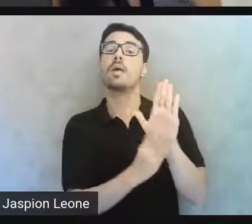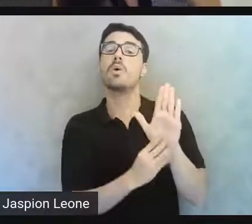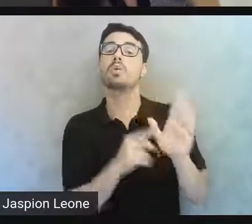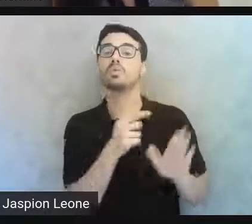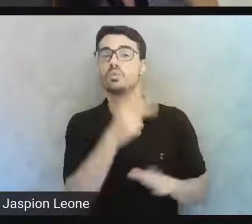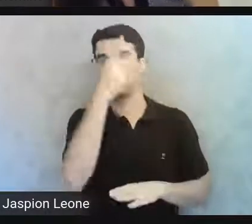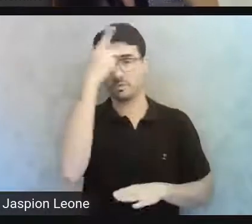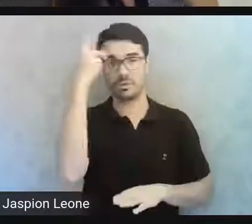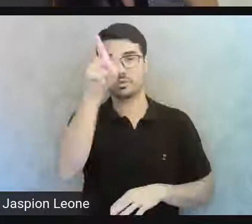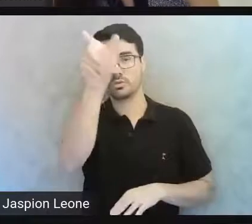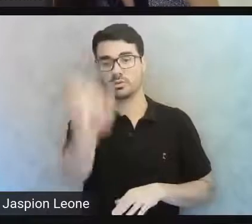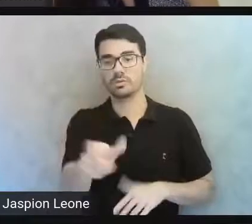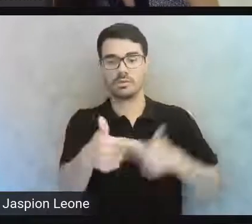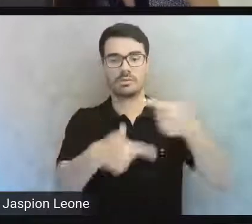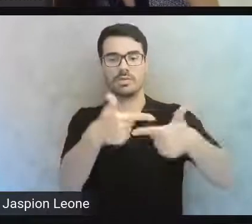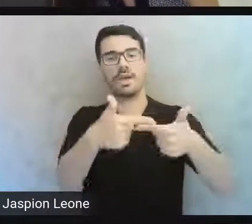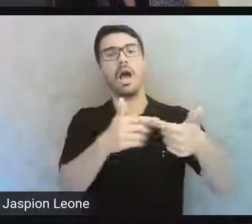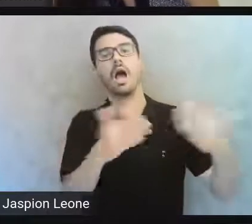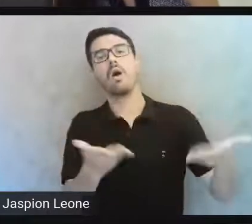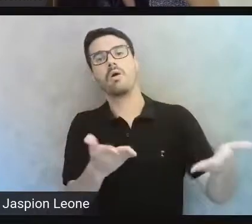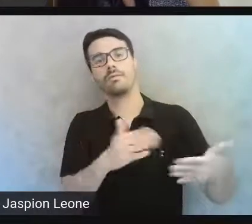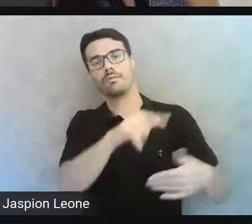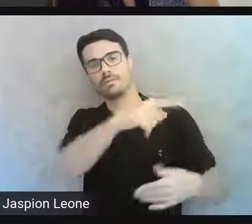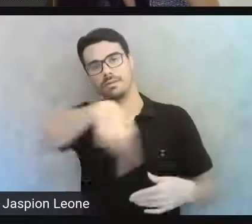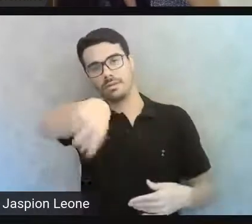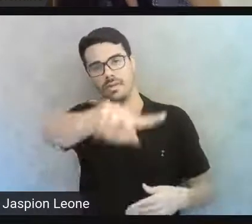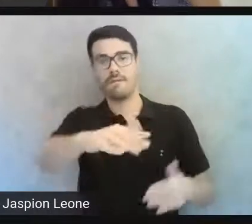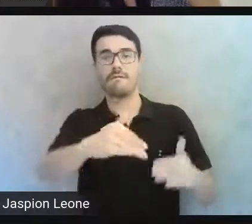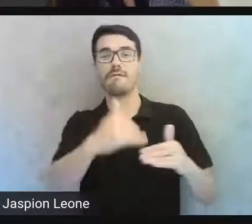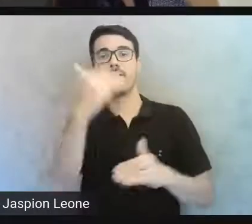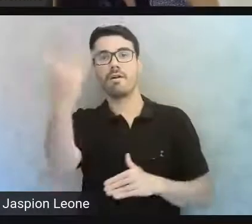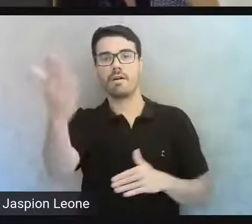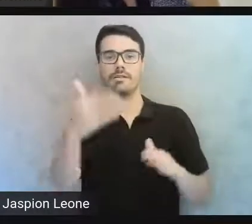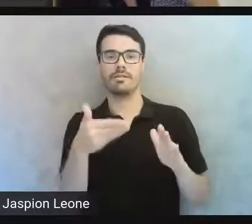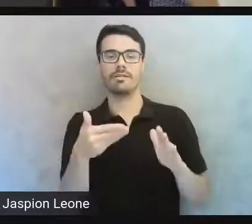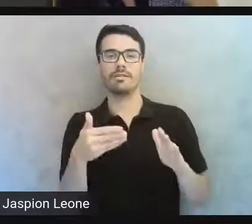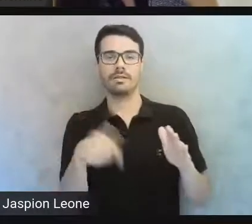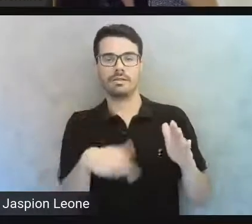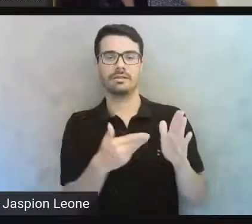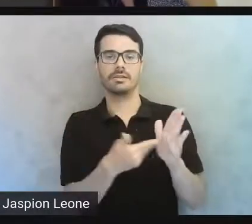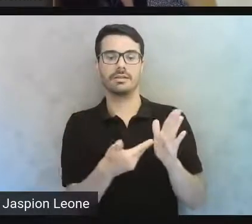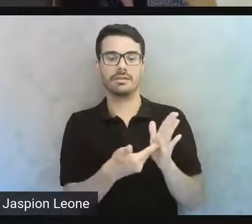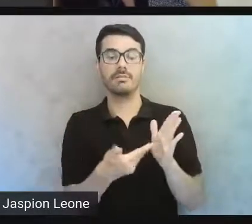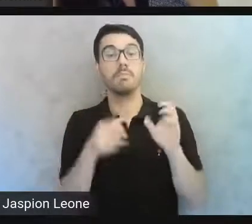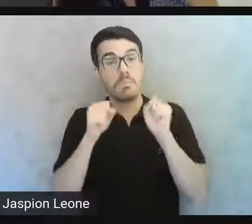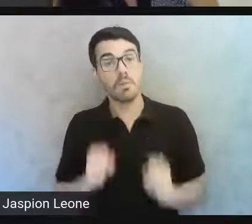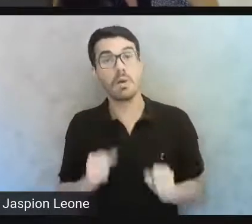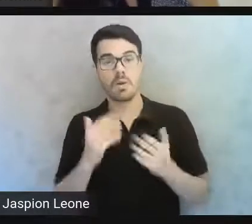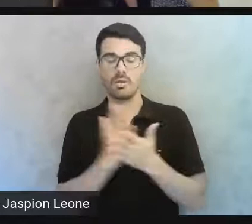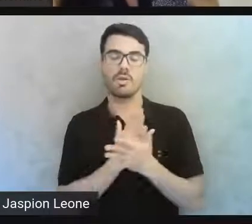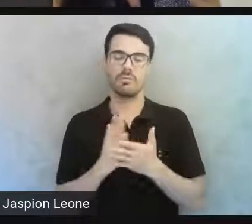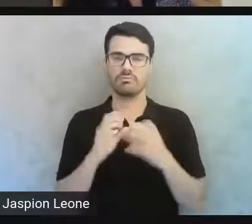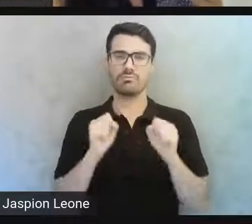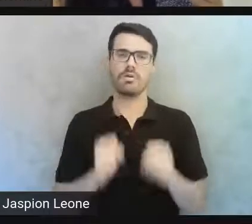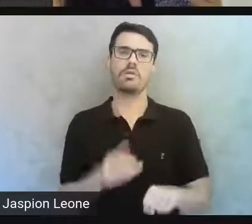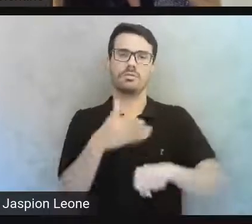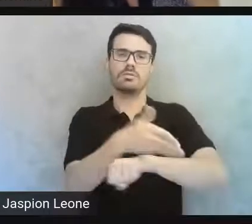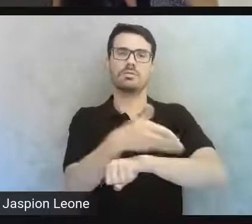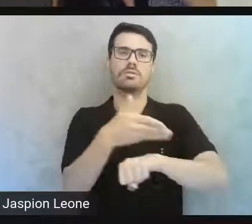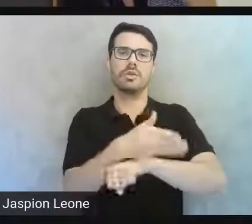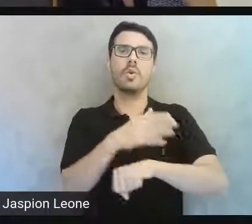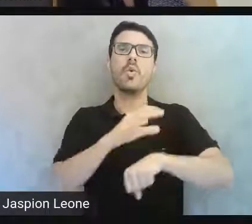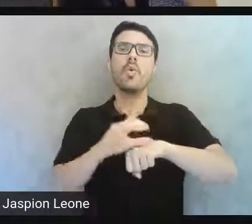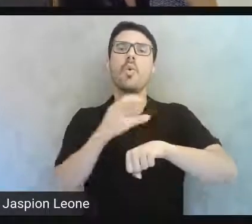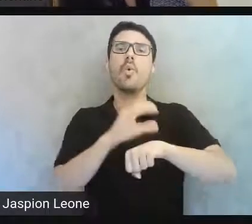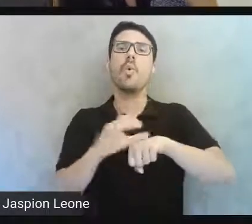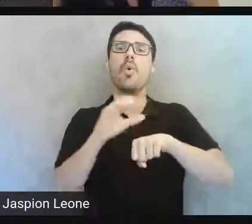organizado. E para o pessoal de fora, a gente tem alguns conteúdos que também podem ser acessados, que é o nosso curso à distância,